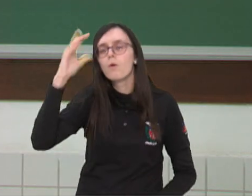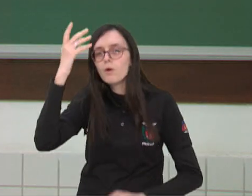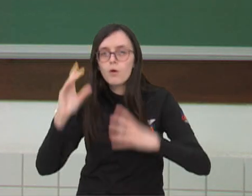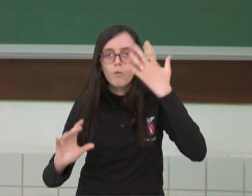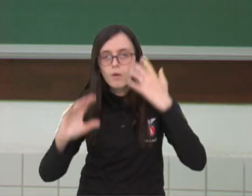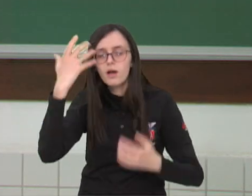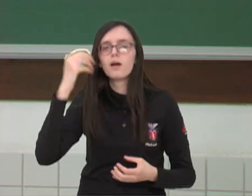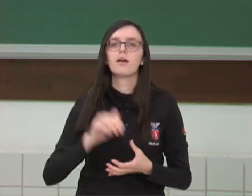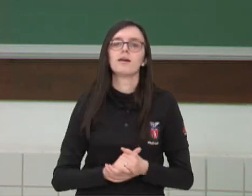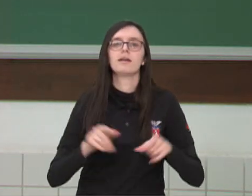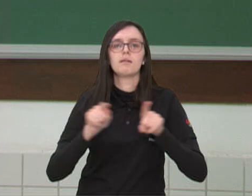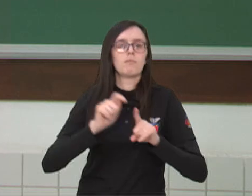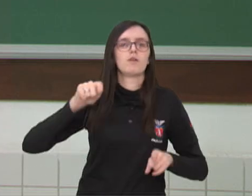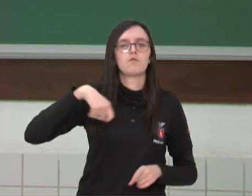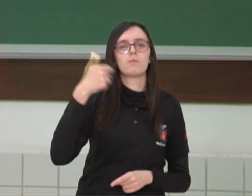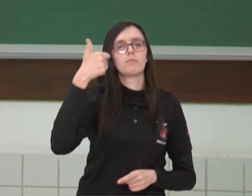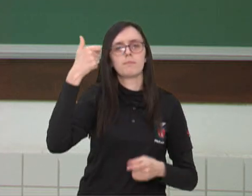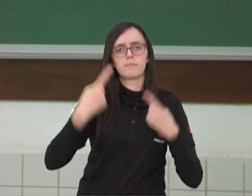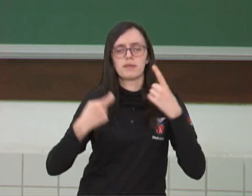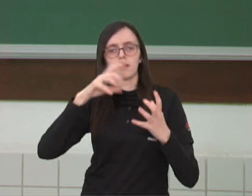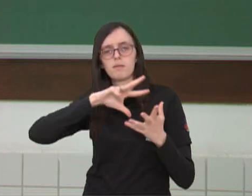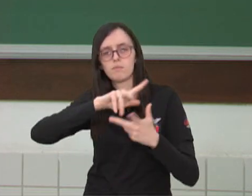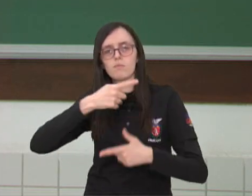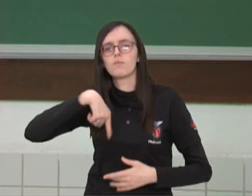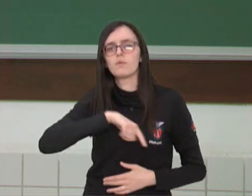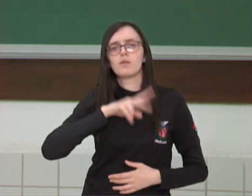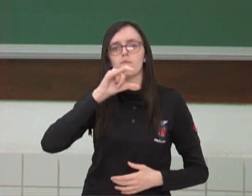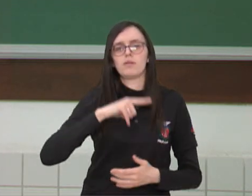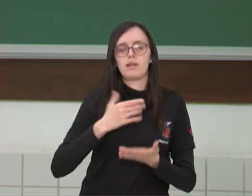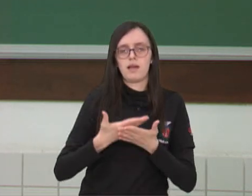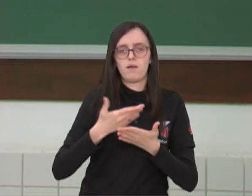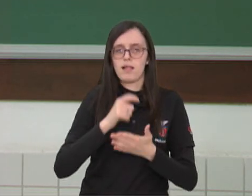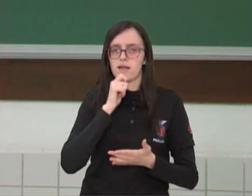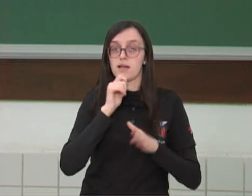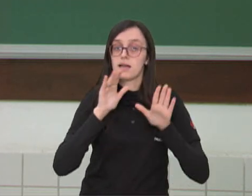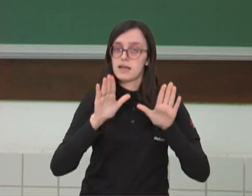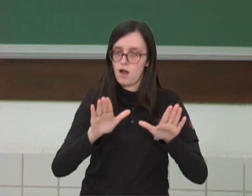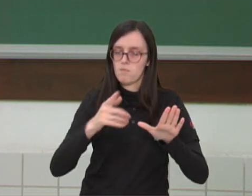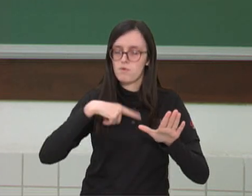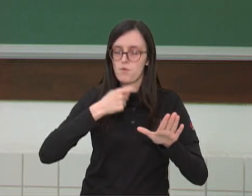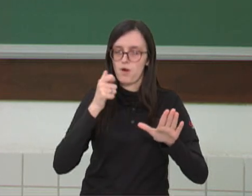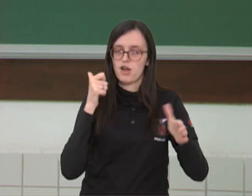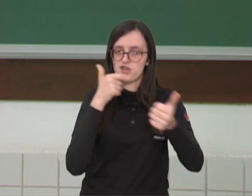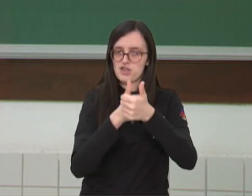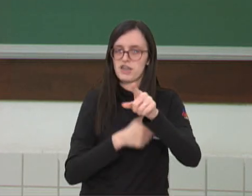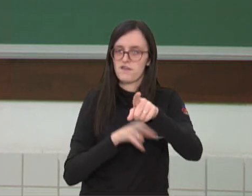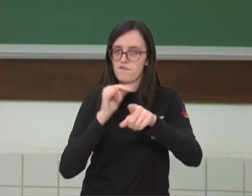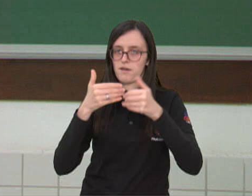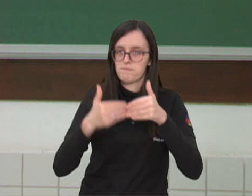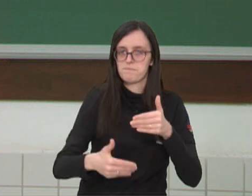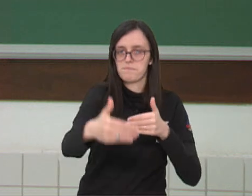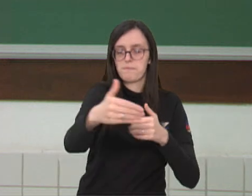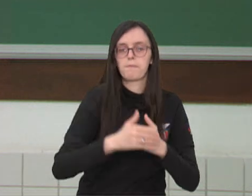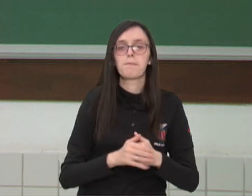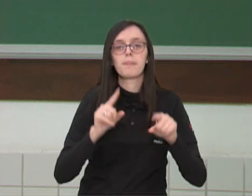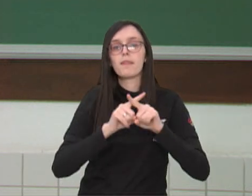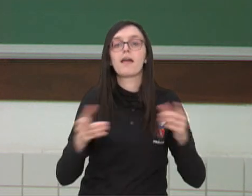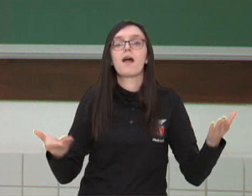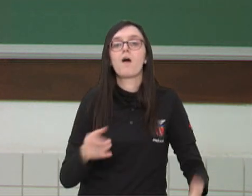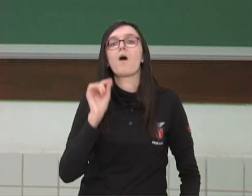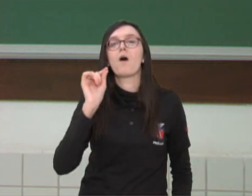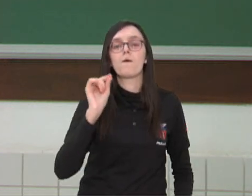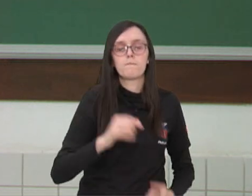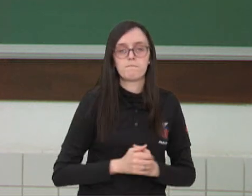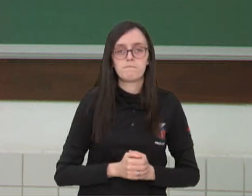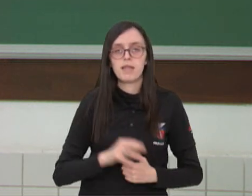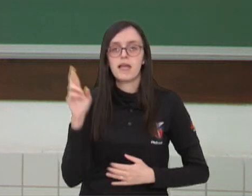aconteceu, também sobre a Primeira Guerra Mundial. Nós vamos ter essas aulas ainda. Calma, a gente já chega lá mais para frente. Mas agora aí, ó,